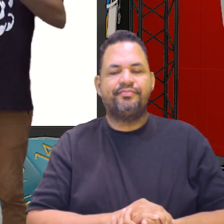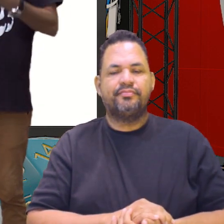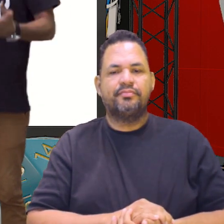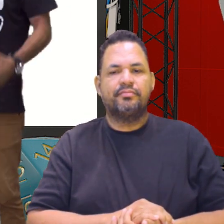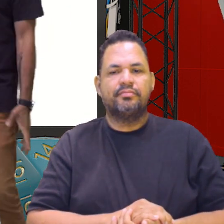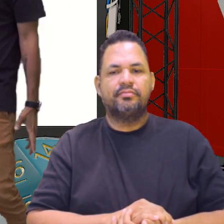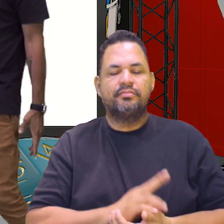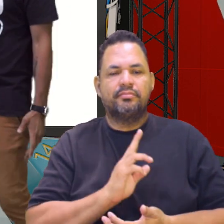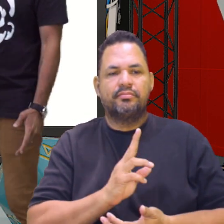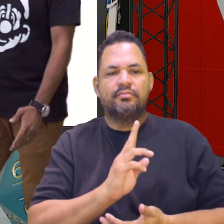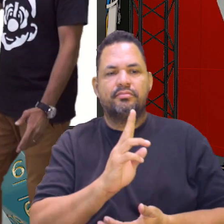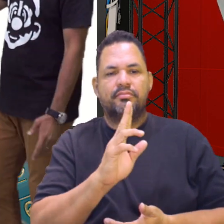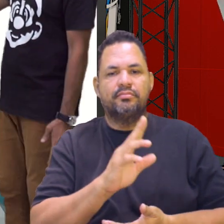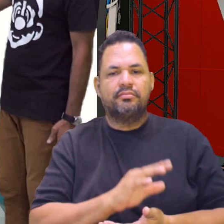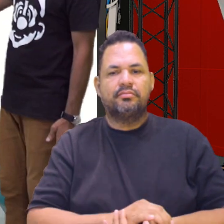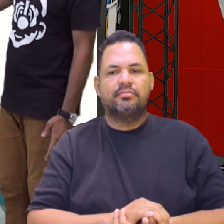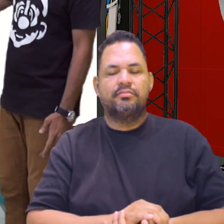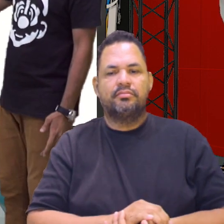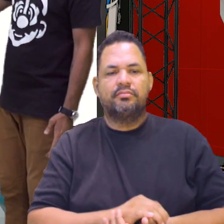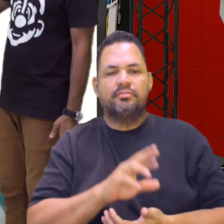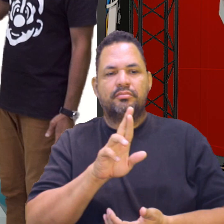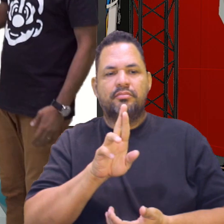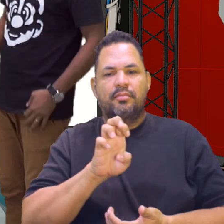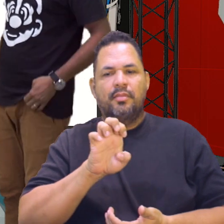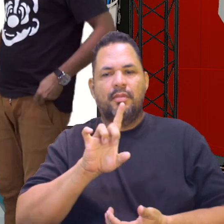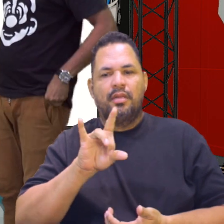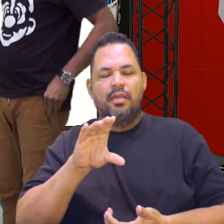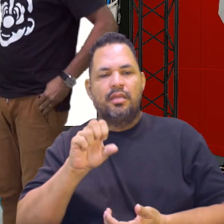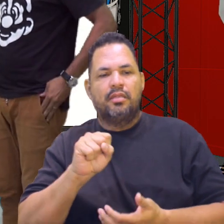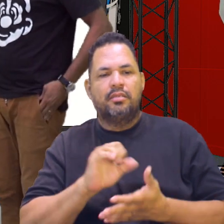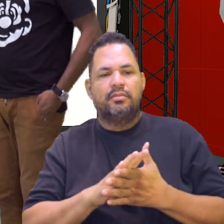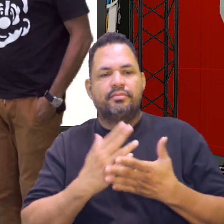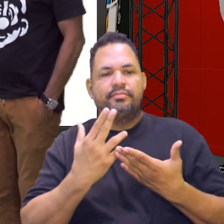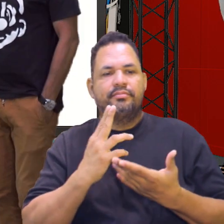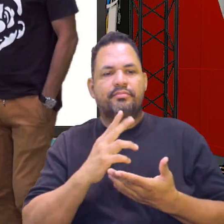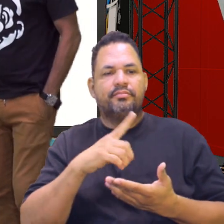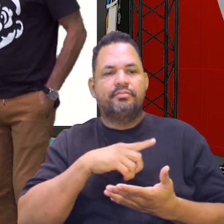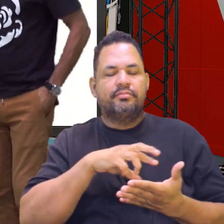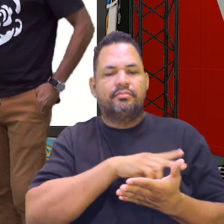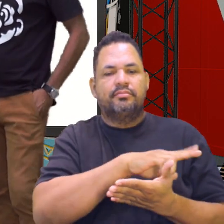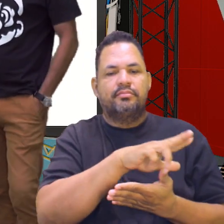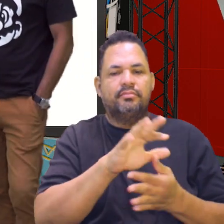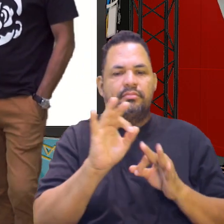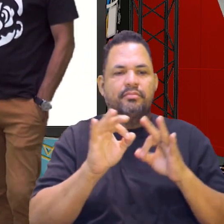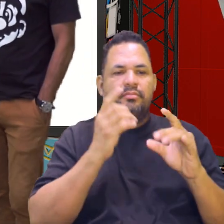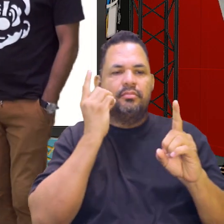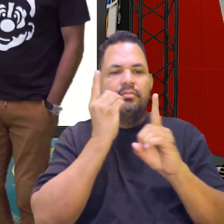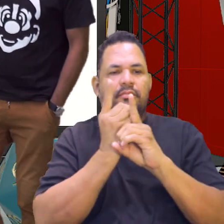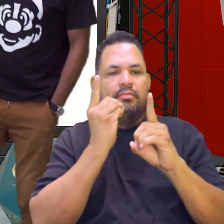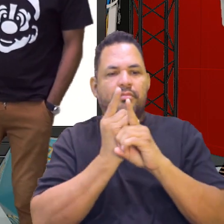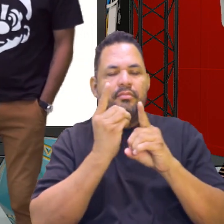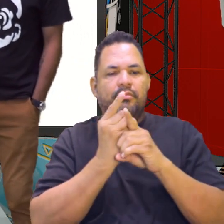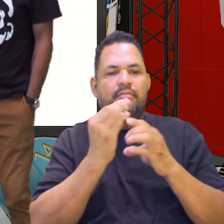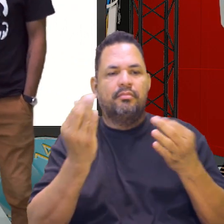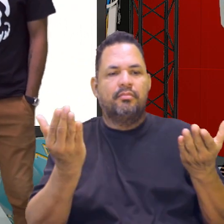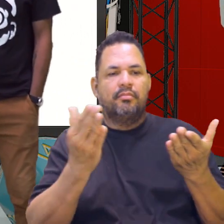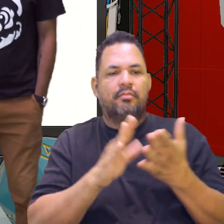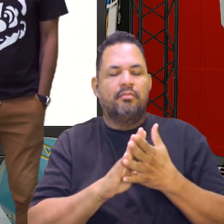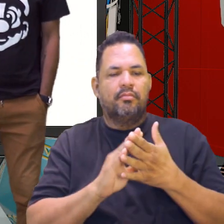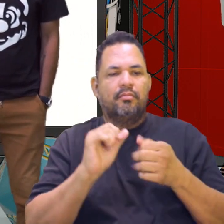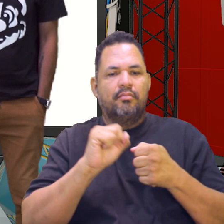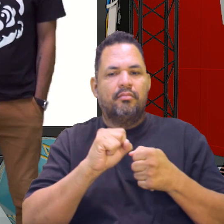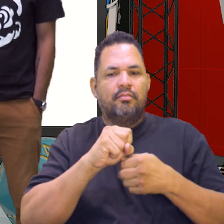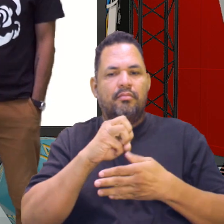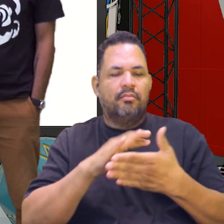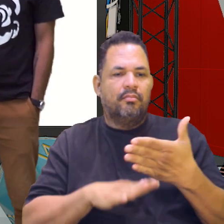pontos é sempre uma reta. Então, nesse caso, a gente sempre fala, né? Tem vários caminhos para se chegar a um resultado, né? Nas resoluções